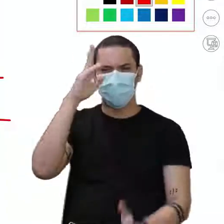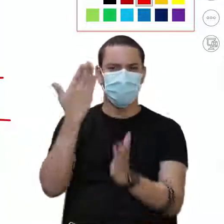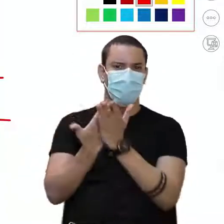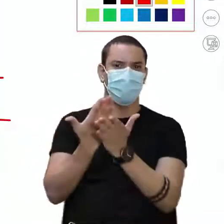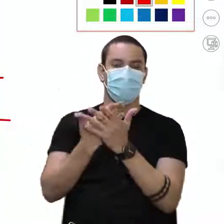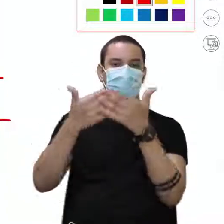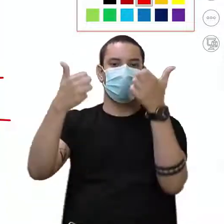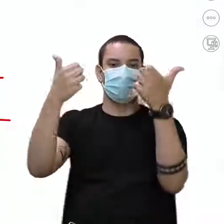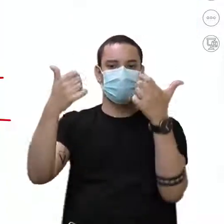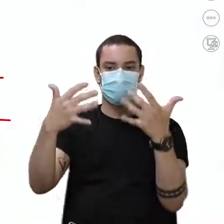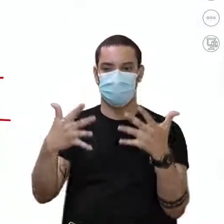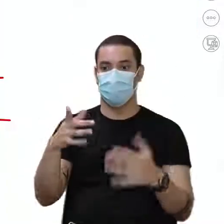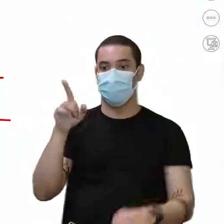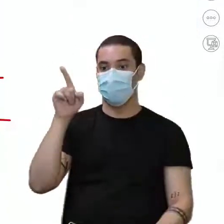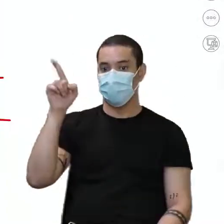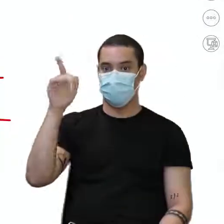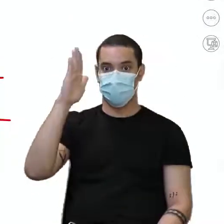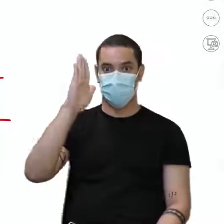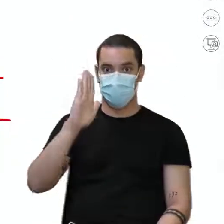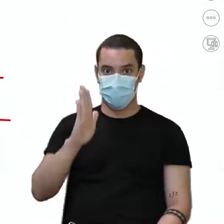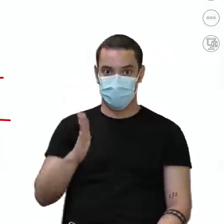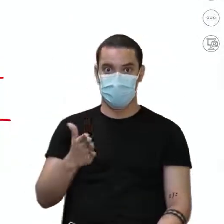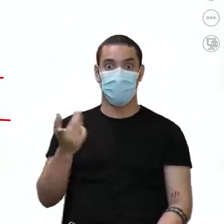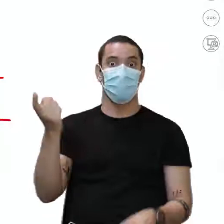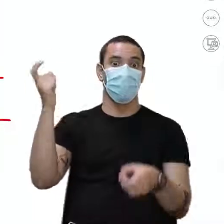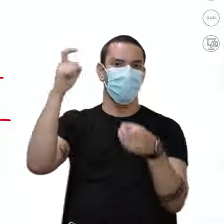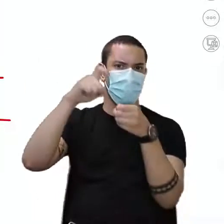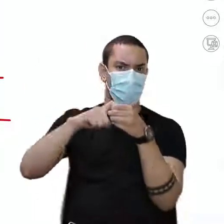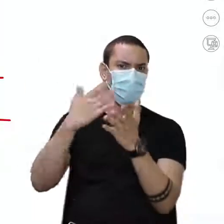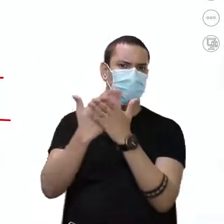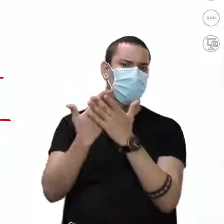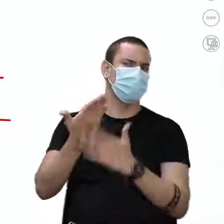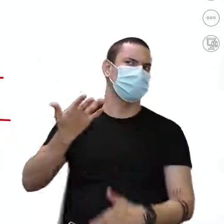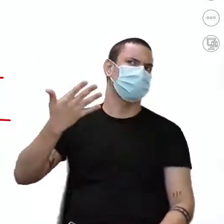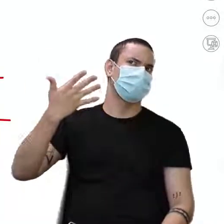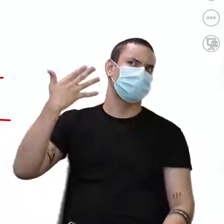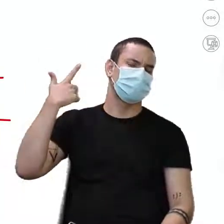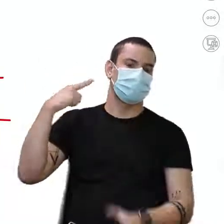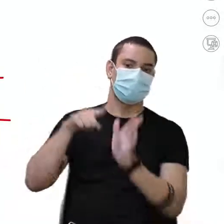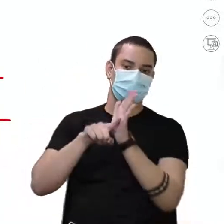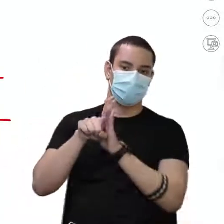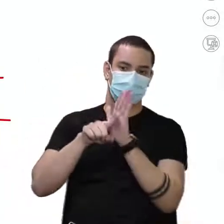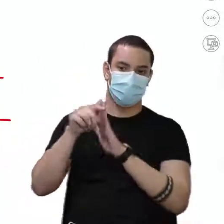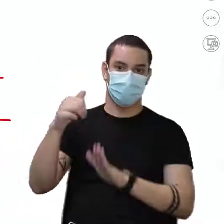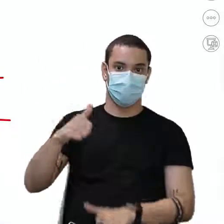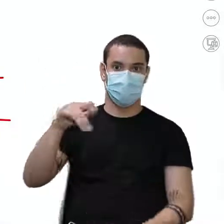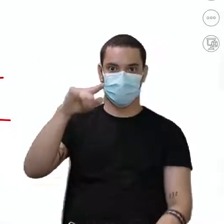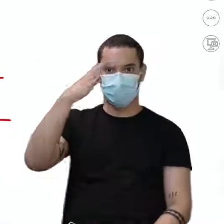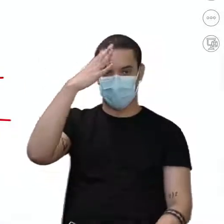gente comentou sobre isso. Vai lá e aí você pesquisa um pouco mais para você